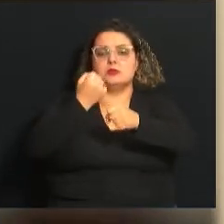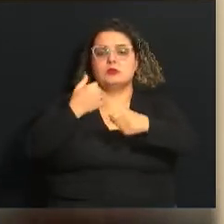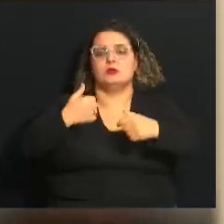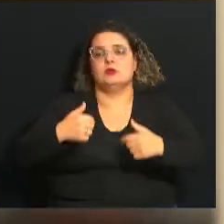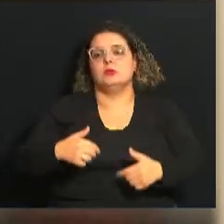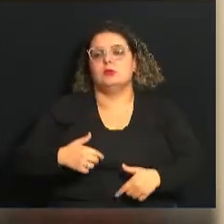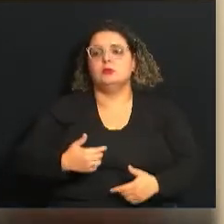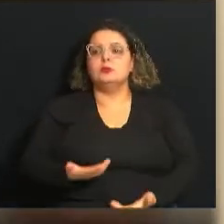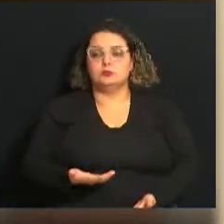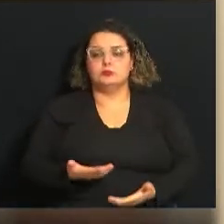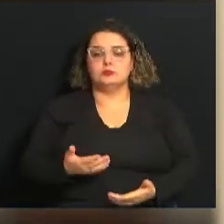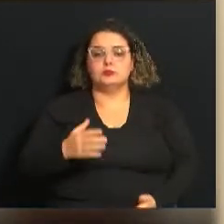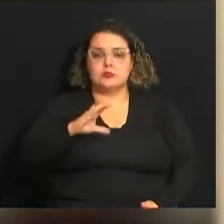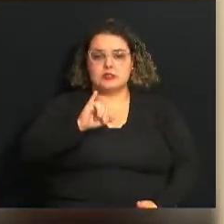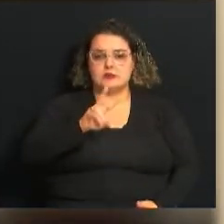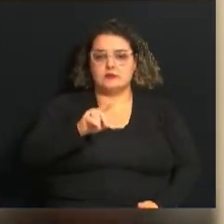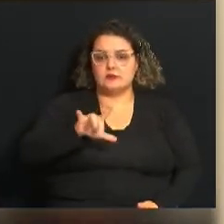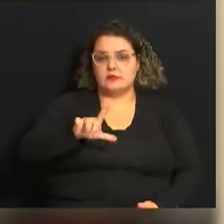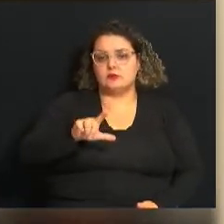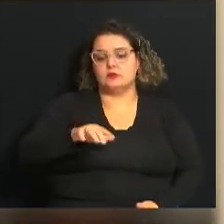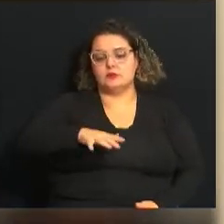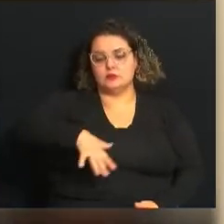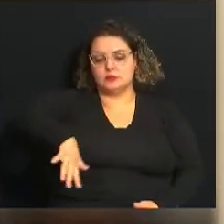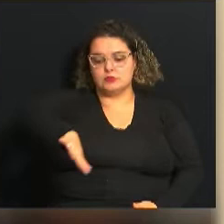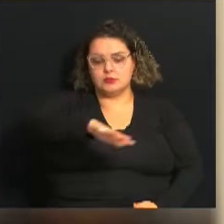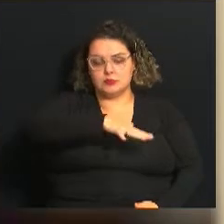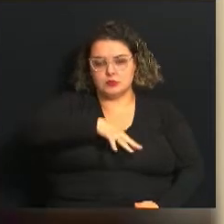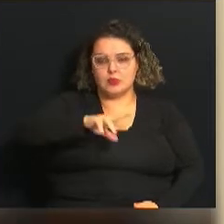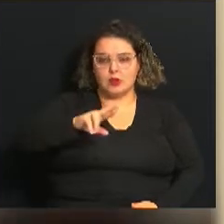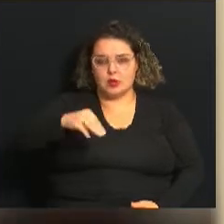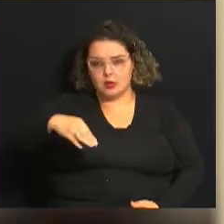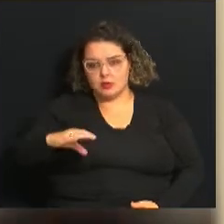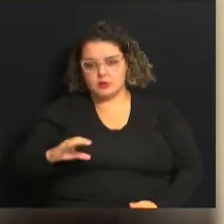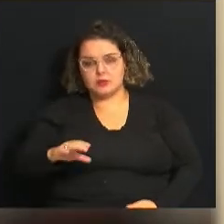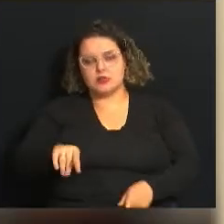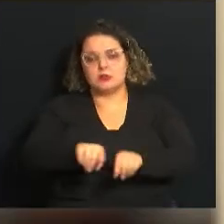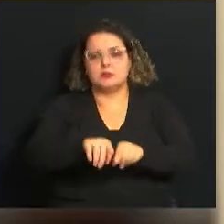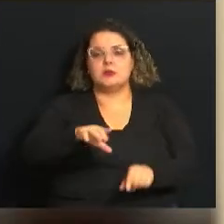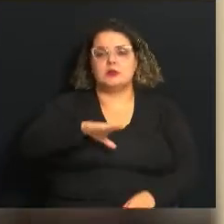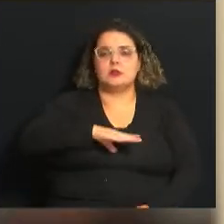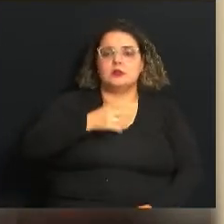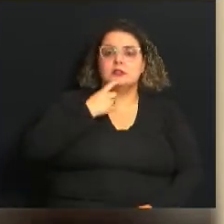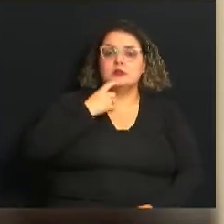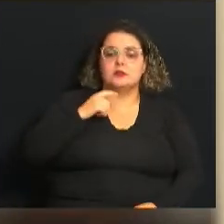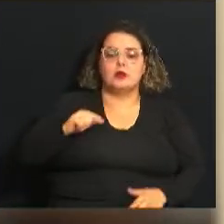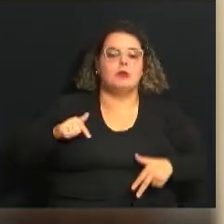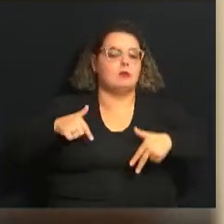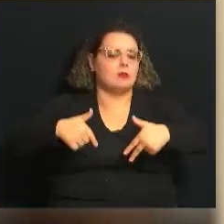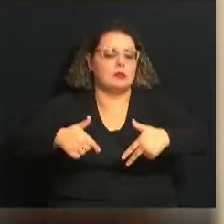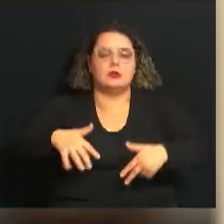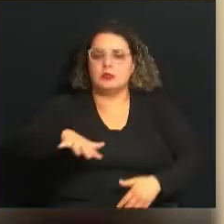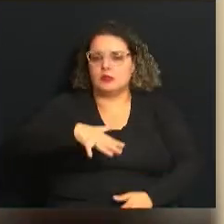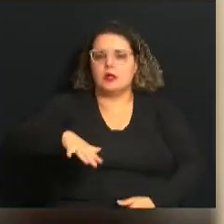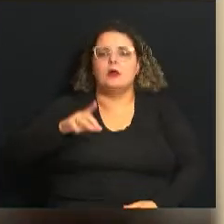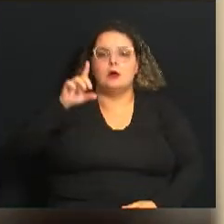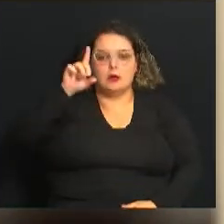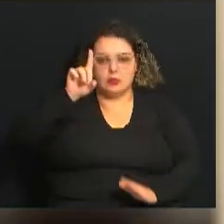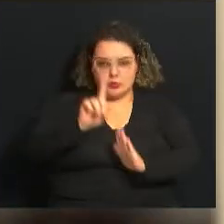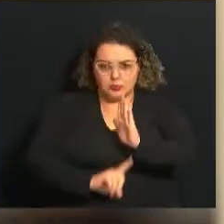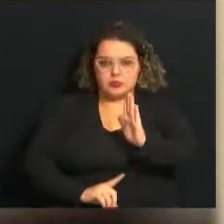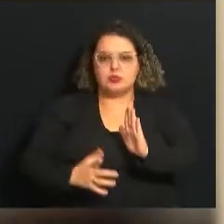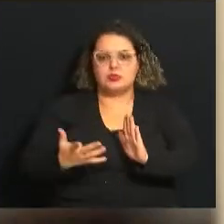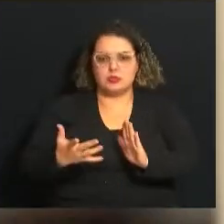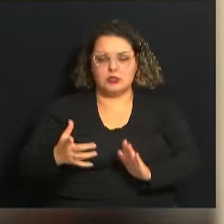Civil de Campinas e região. Então, é um militante da área do direito, que tem um